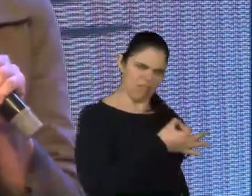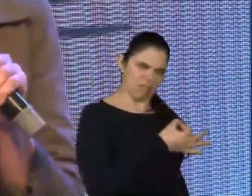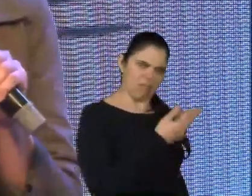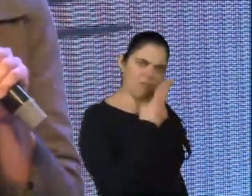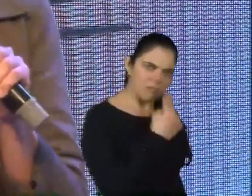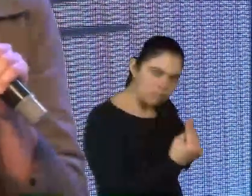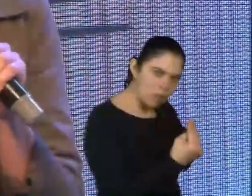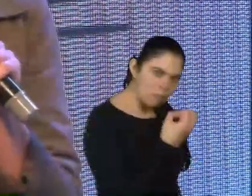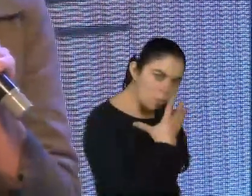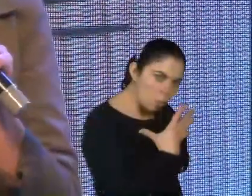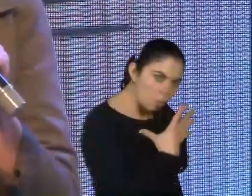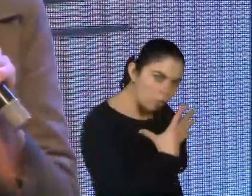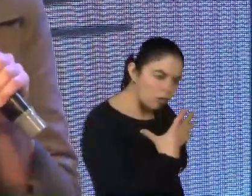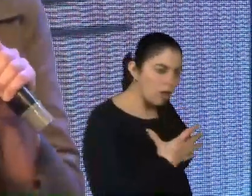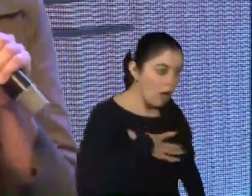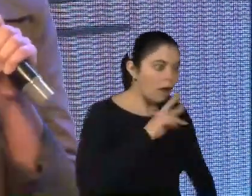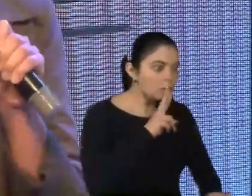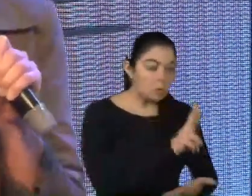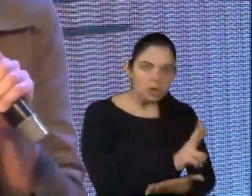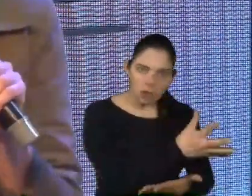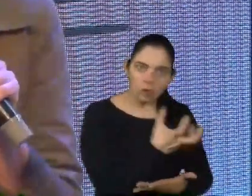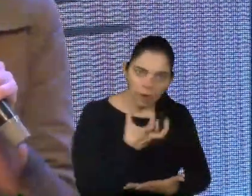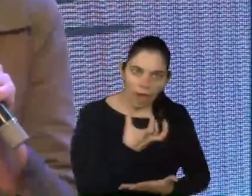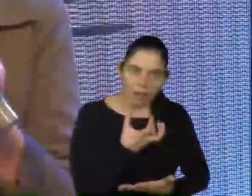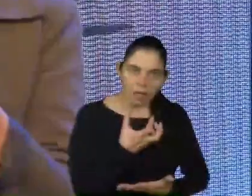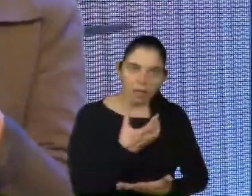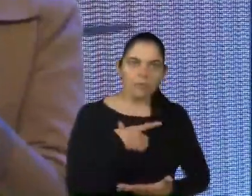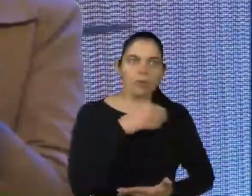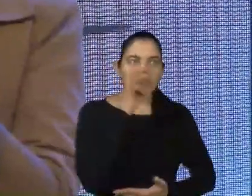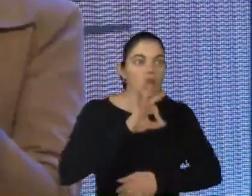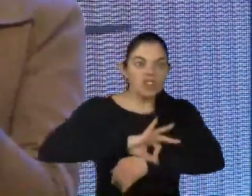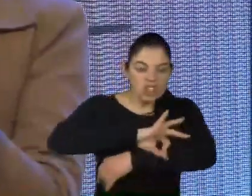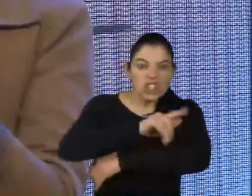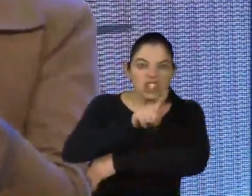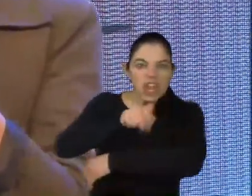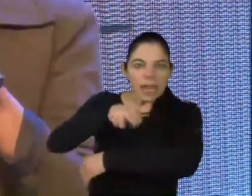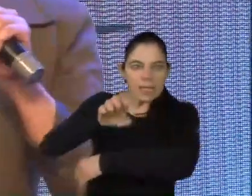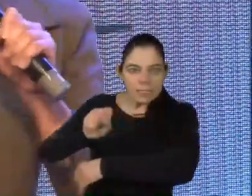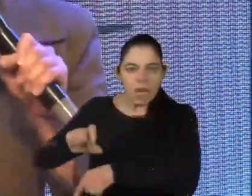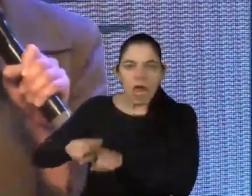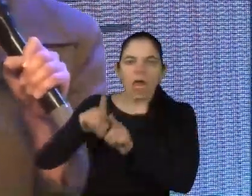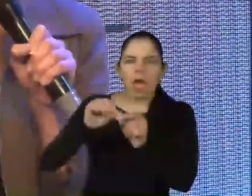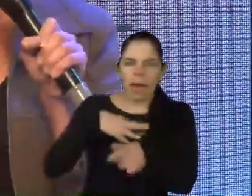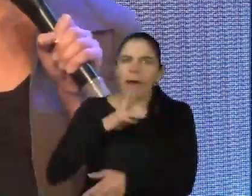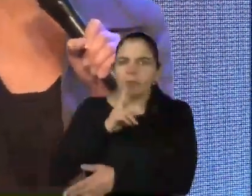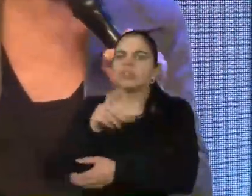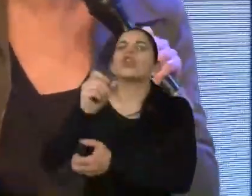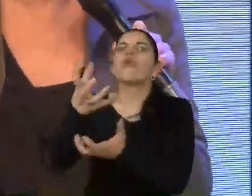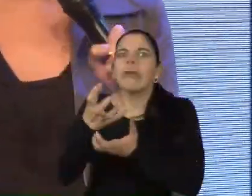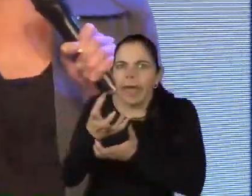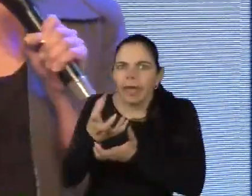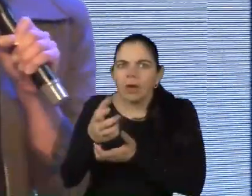de fato a resposta que você quer dos seus genes? A gente está falando aqui desde o começo da tarde,